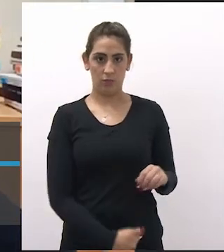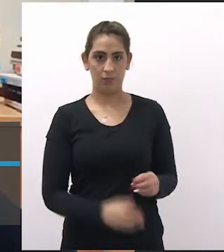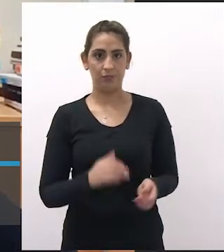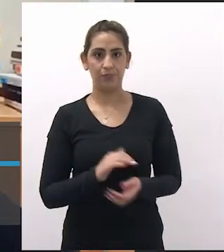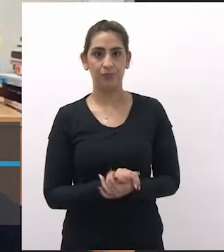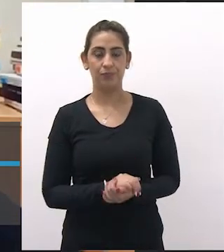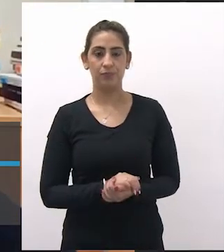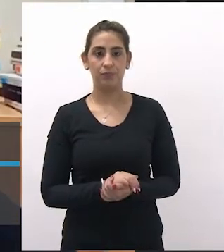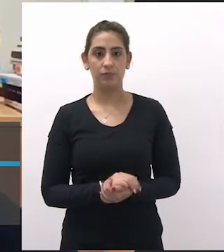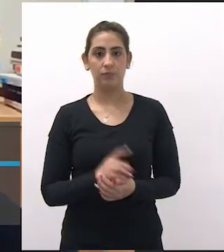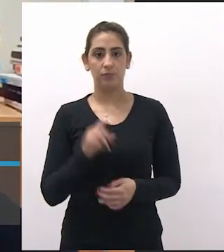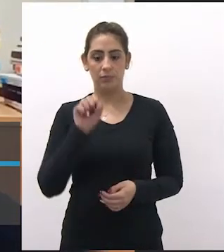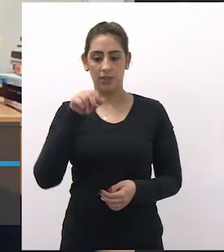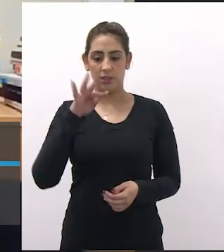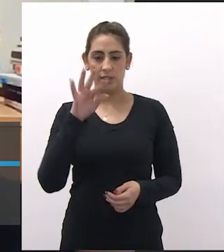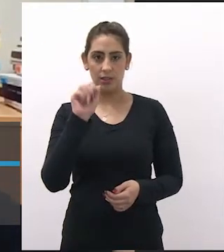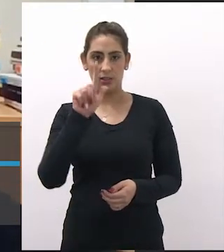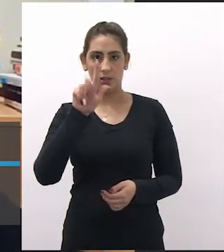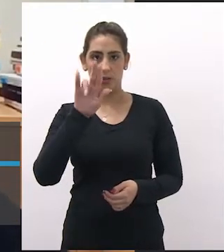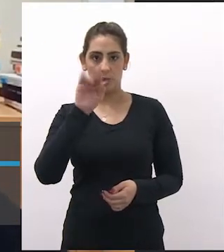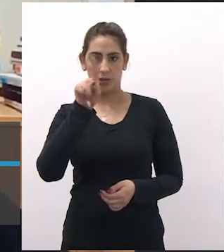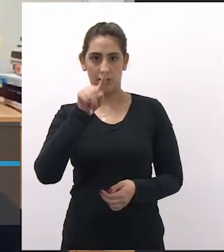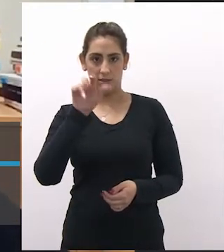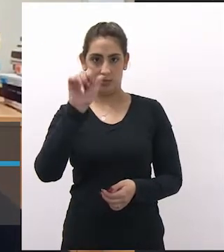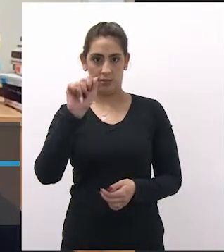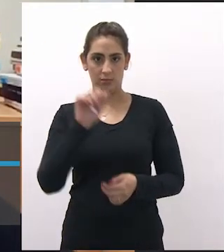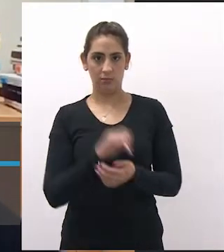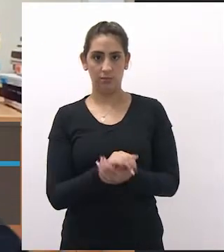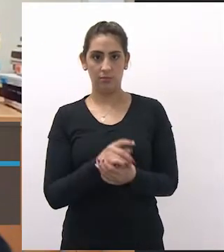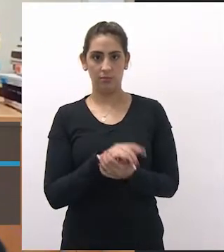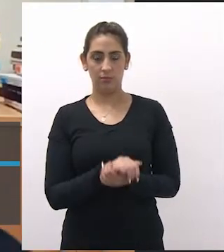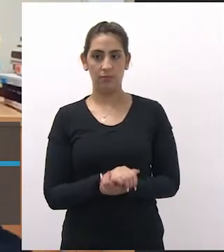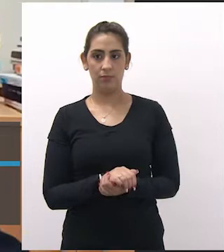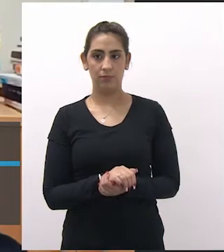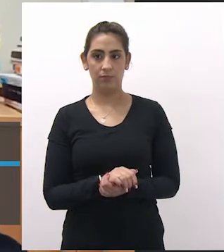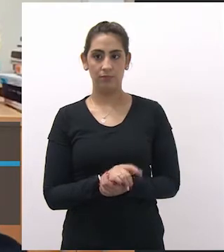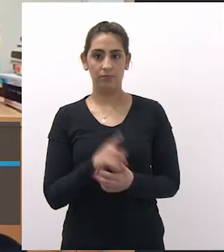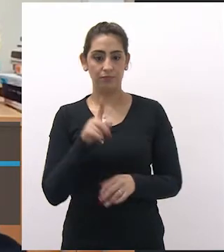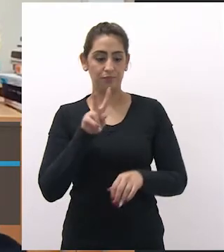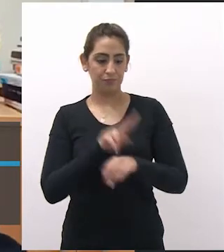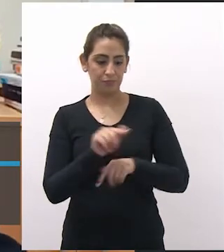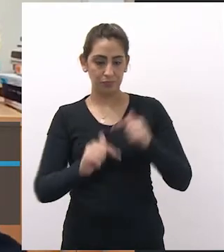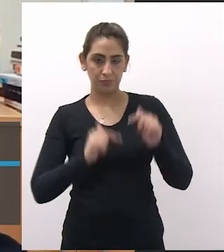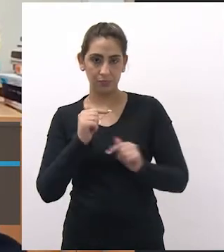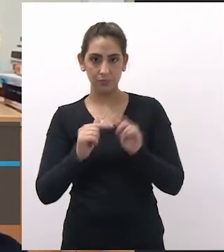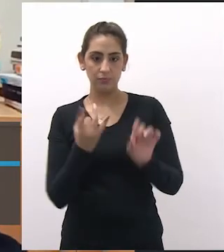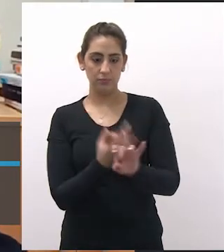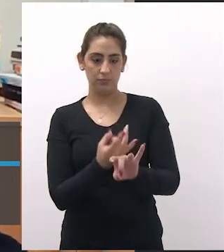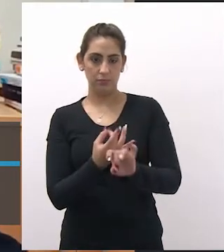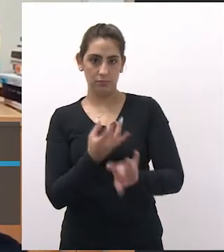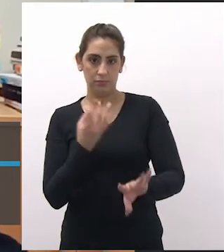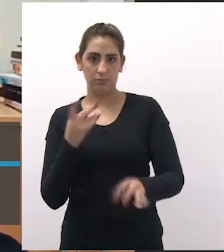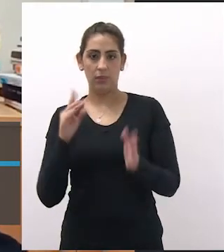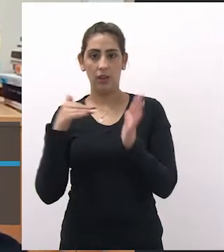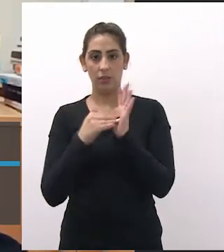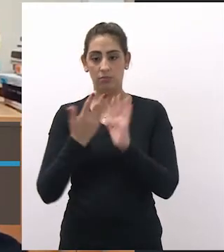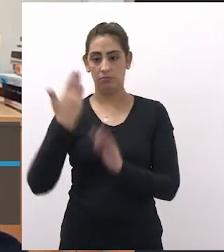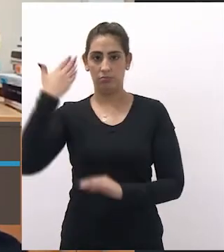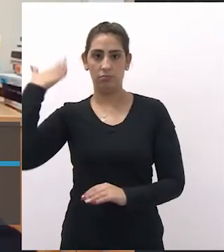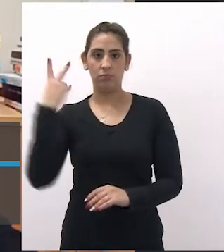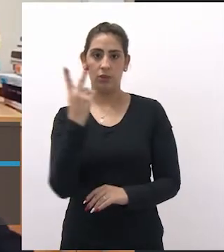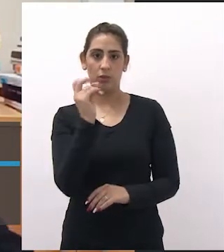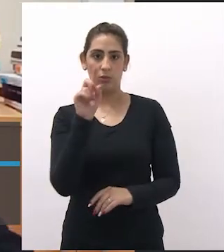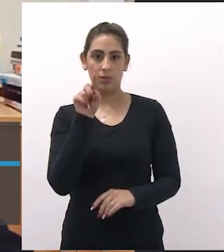natural de Santa Luzia do Itaim, mas reside e trabalha em Estância desde 2000.